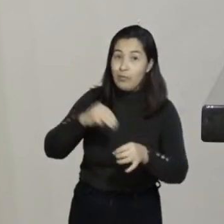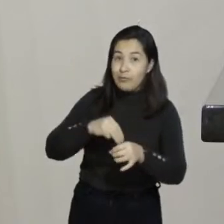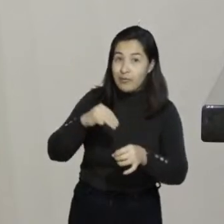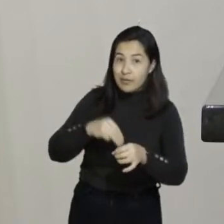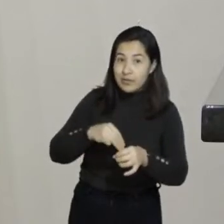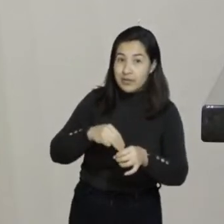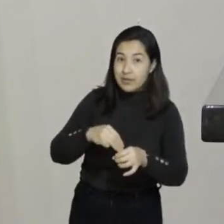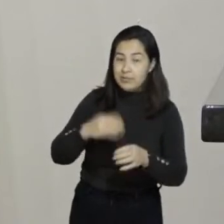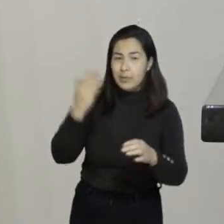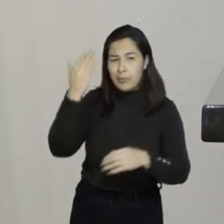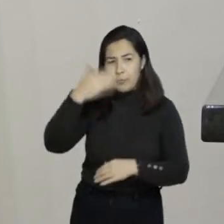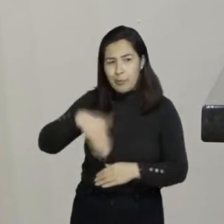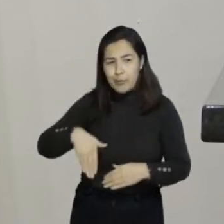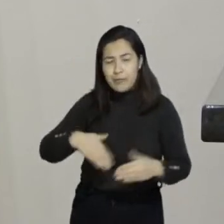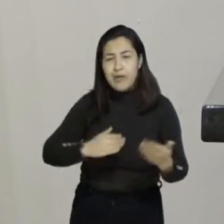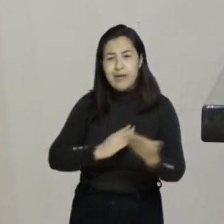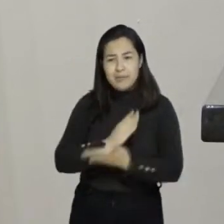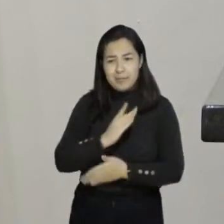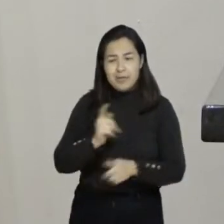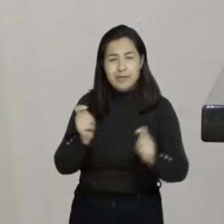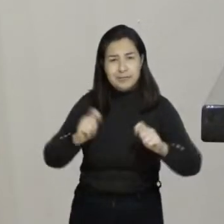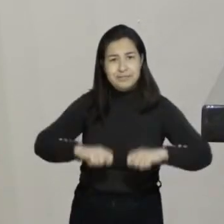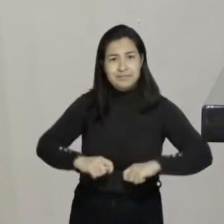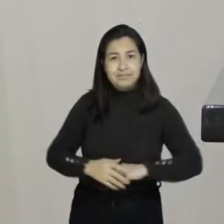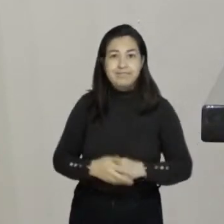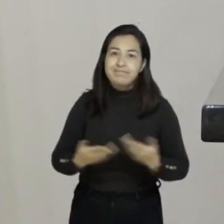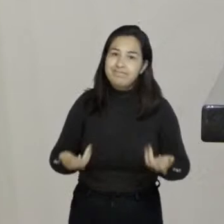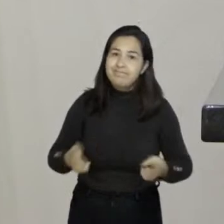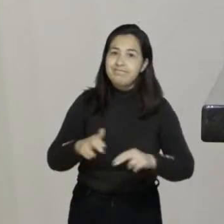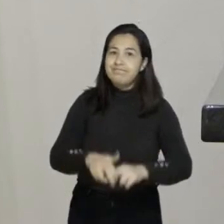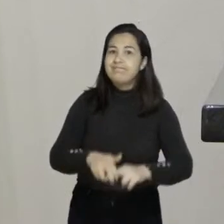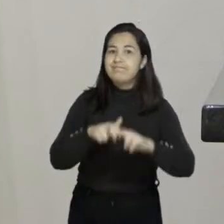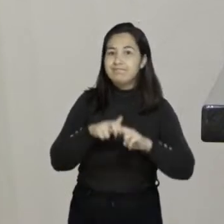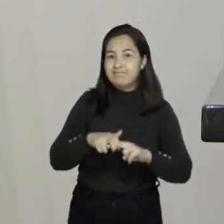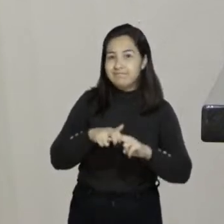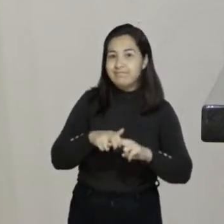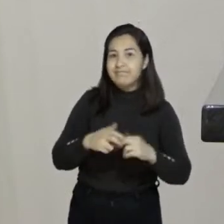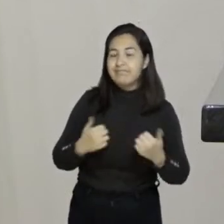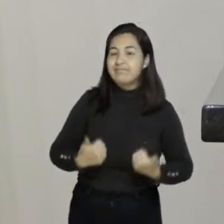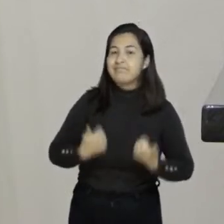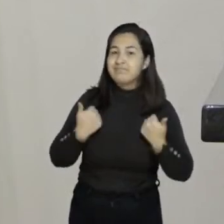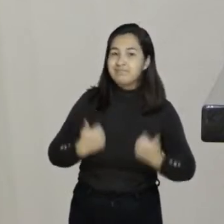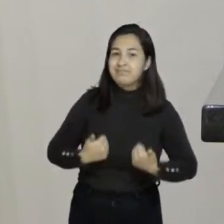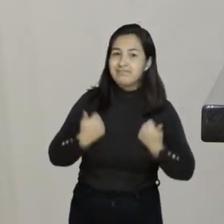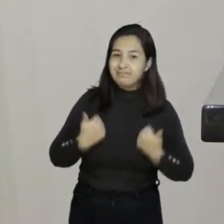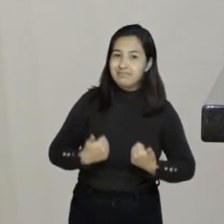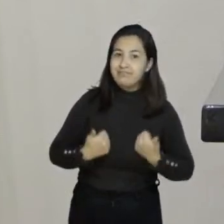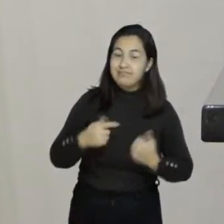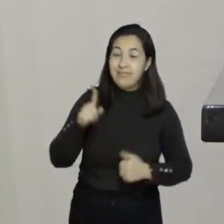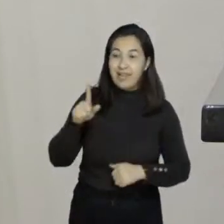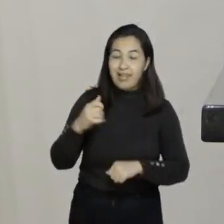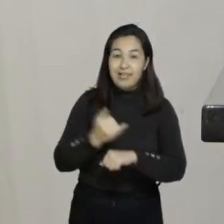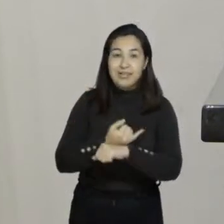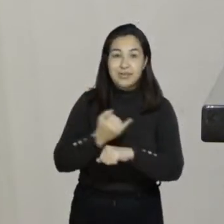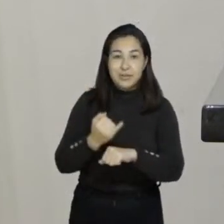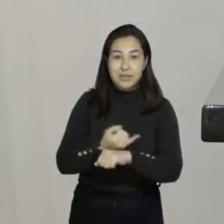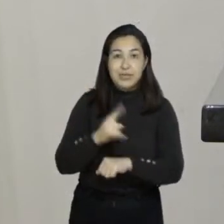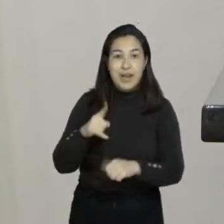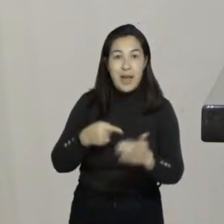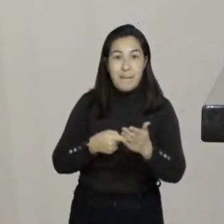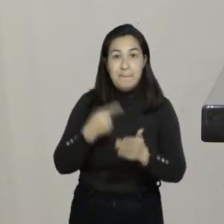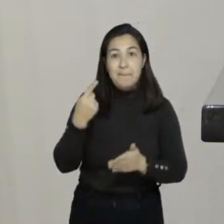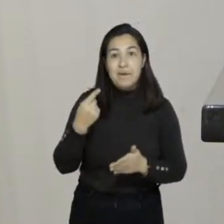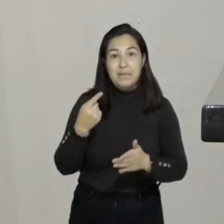aprovado funciona e é por isso que a gente tem o prazer e o orgulho de dizer que Joinville será a primeira